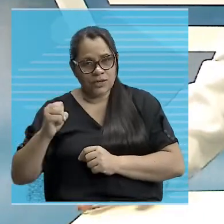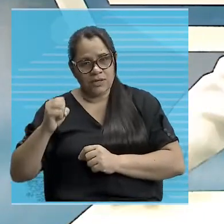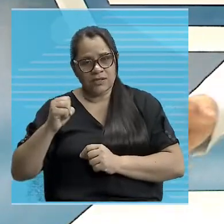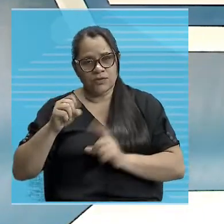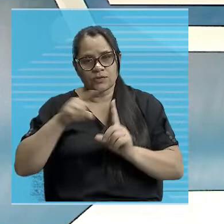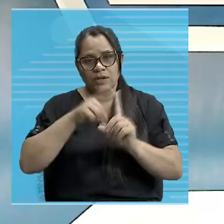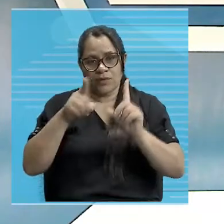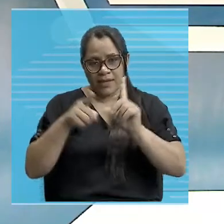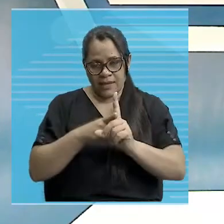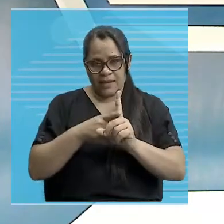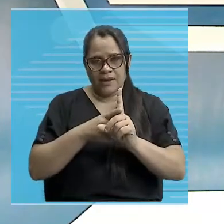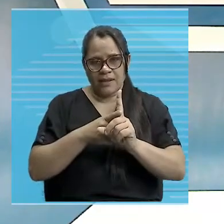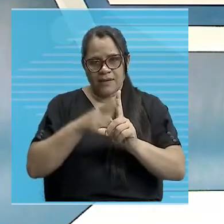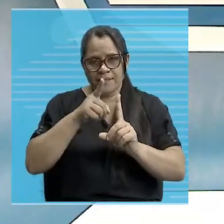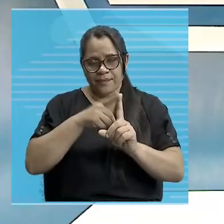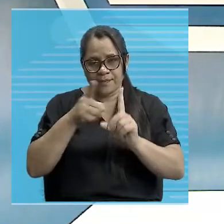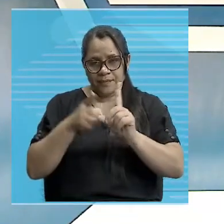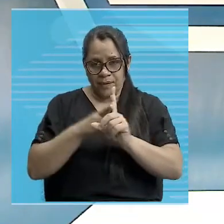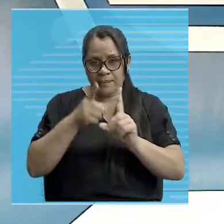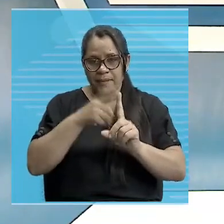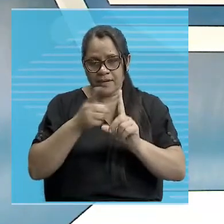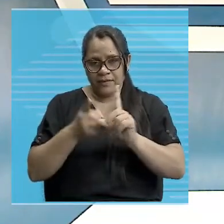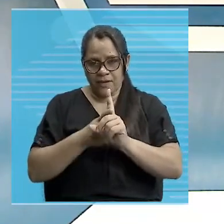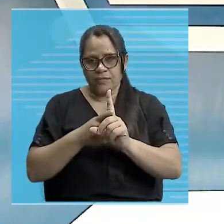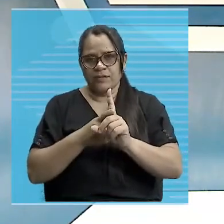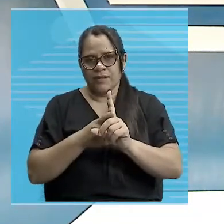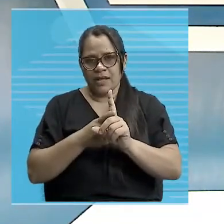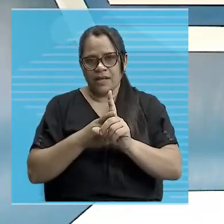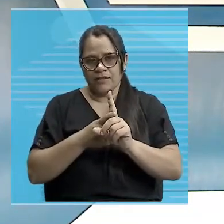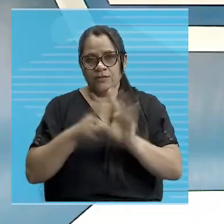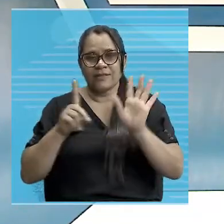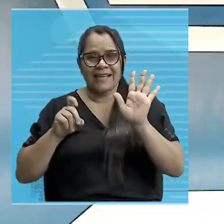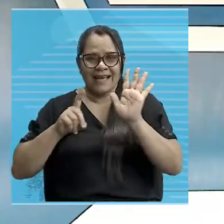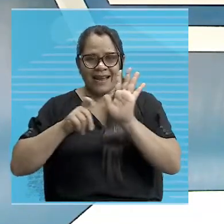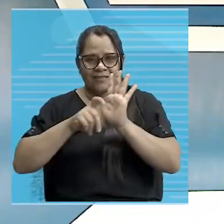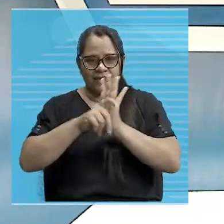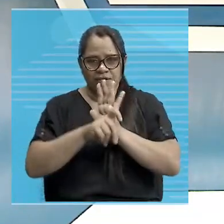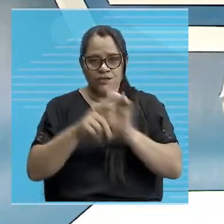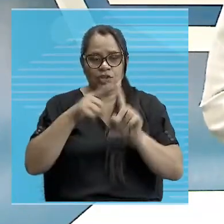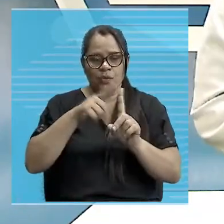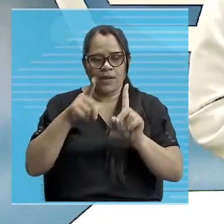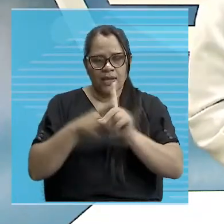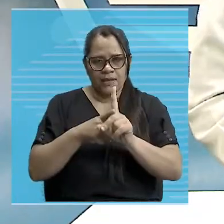que foi fecundado naquele mês, tem 35 anos dentro dela.